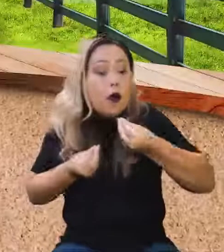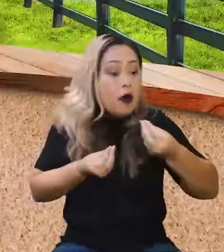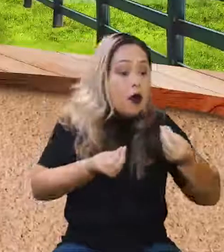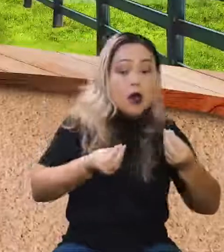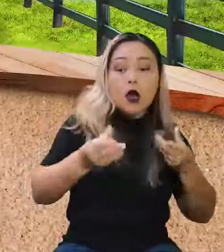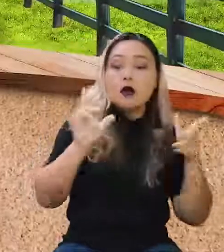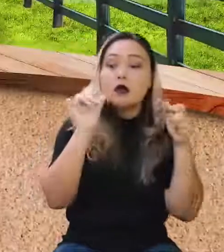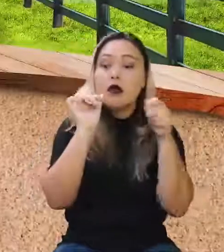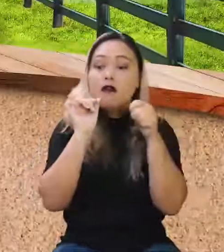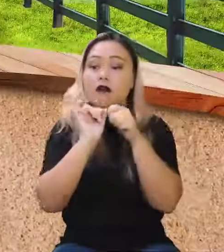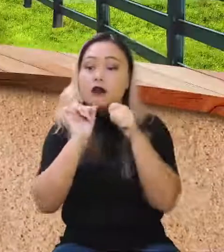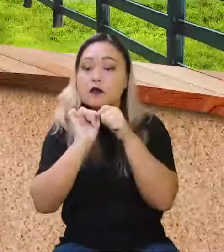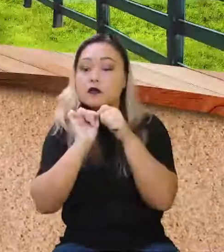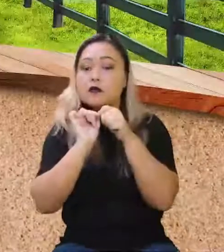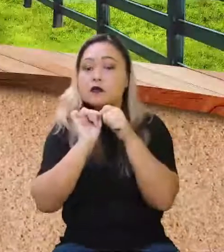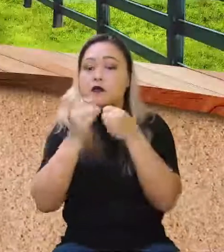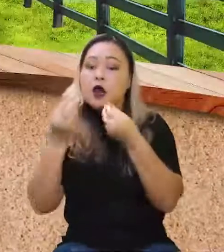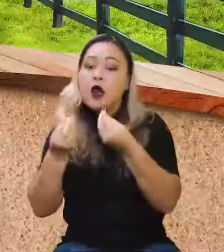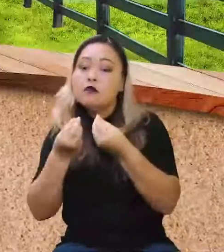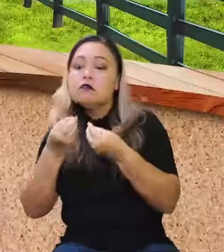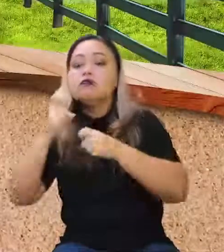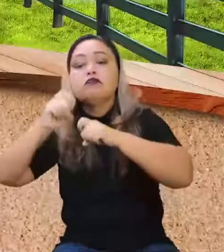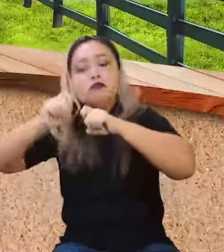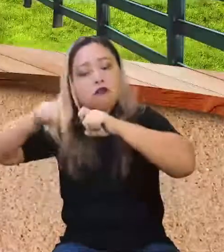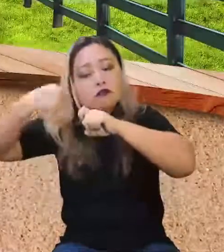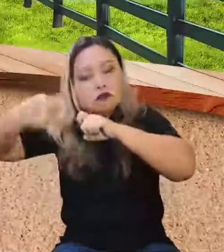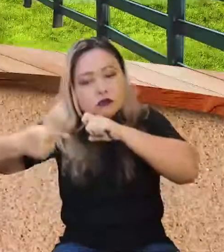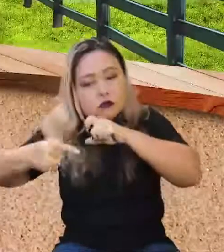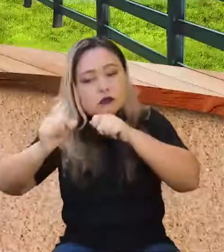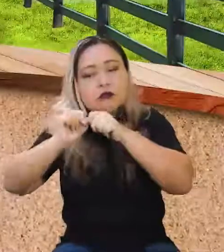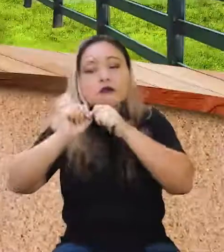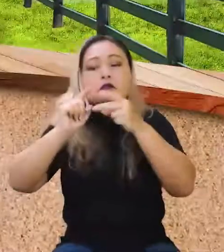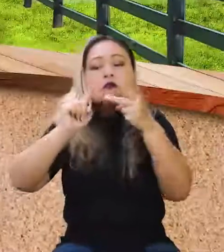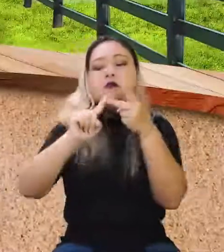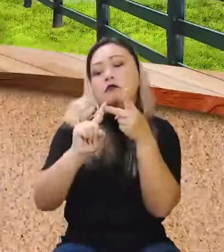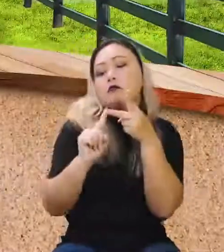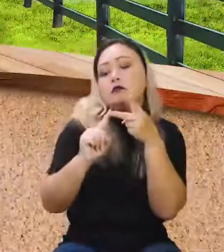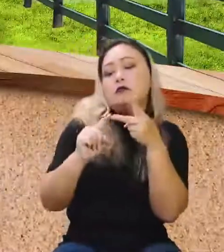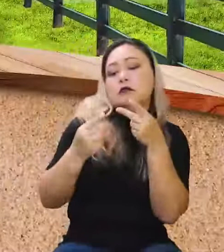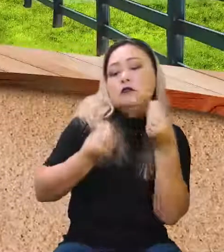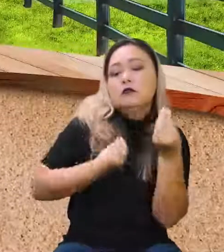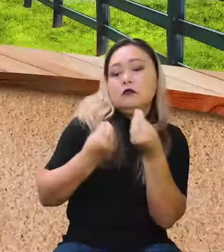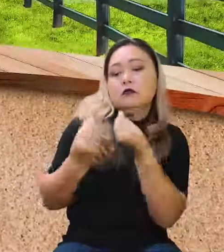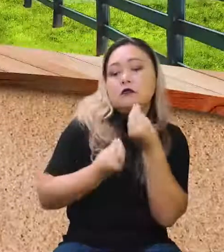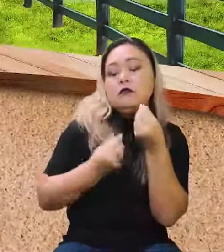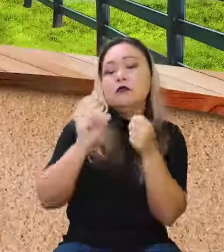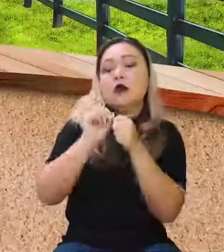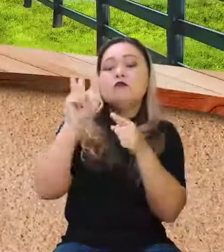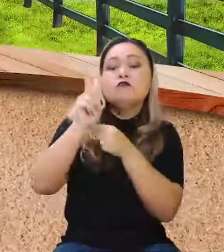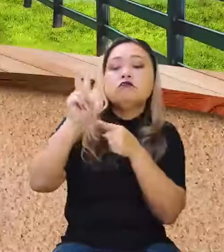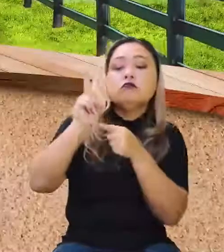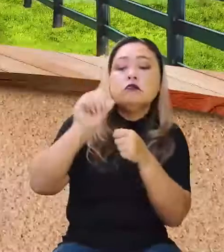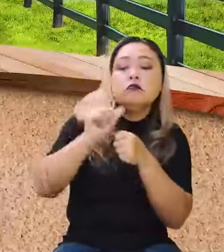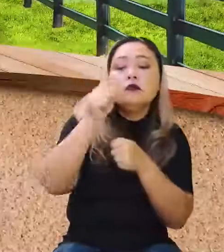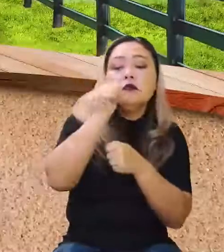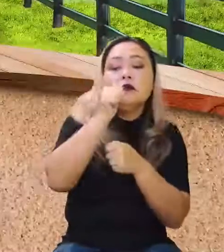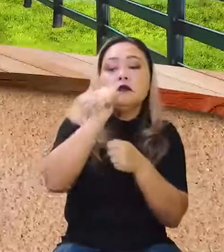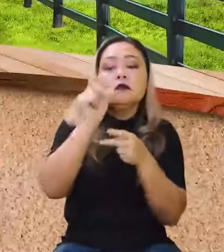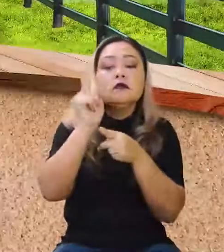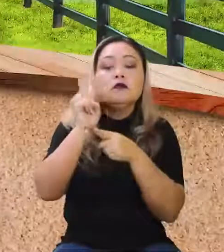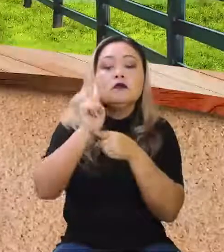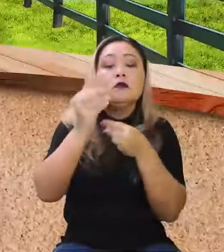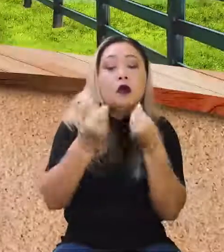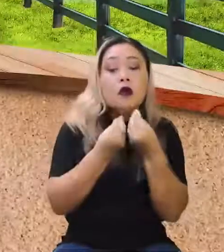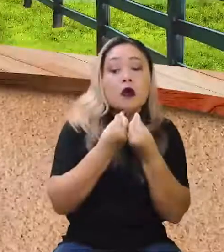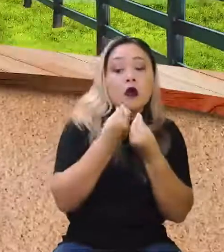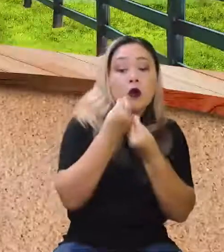manejos realizados. O manejo de reprodução, o manejo de maternidade da fêmea, o manejo